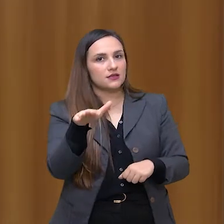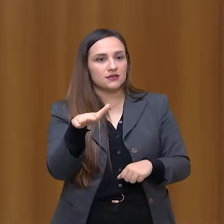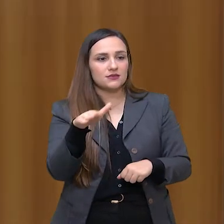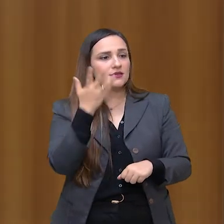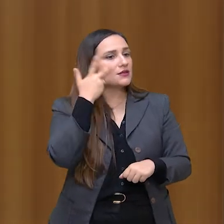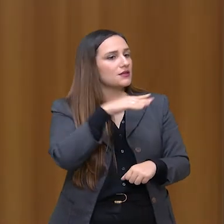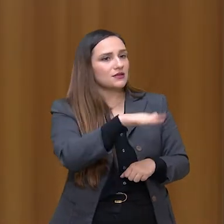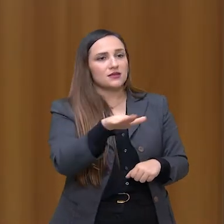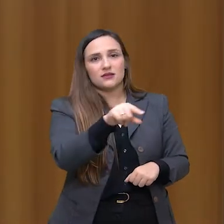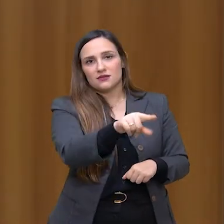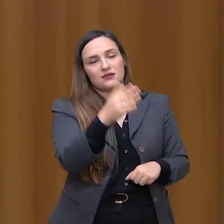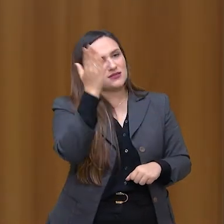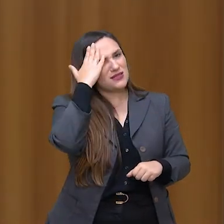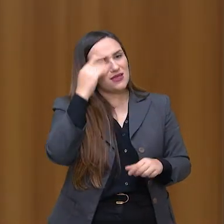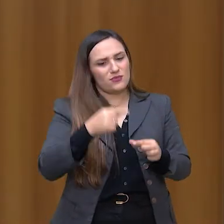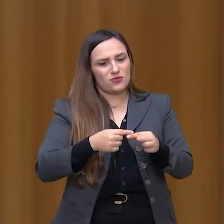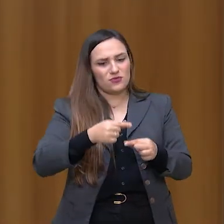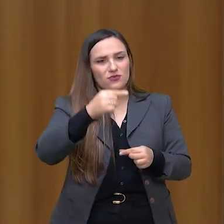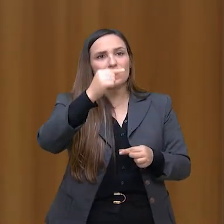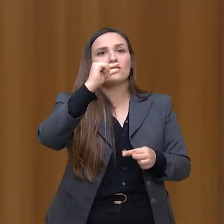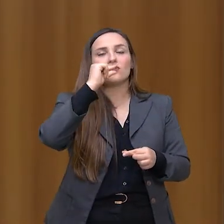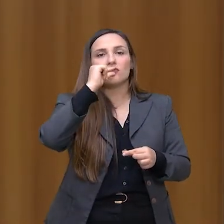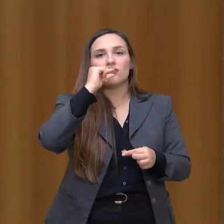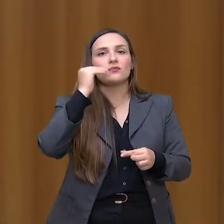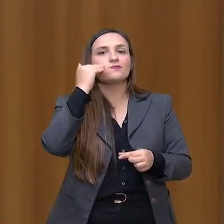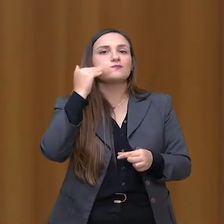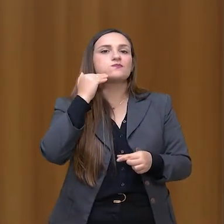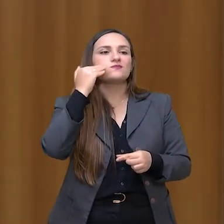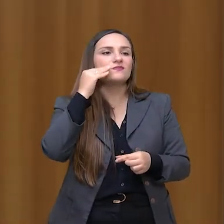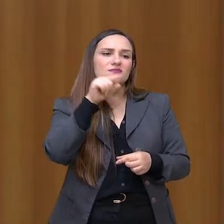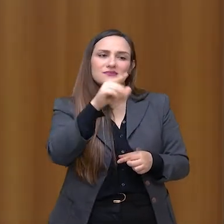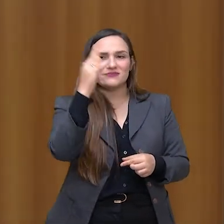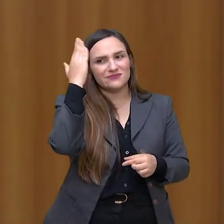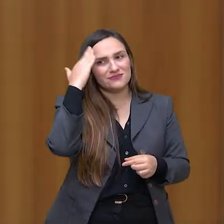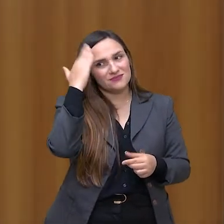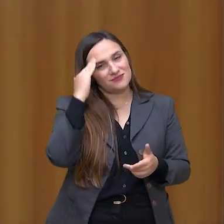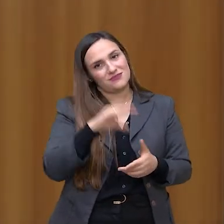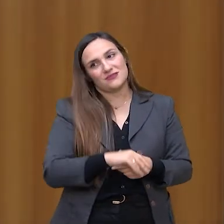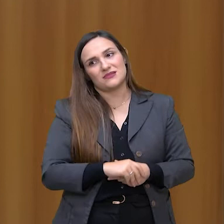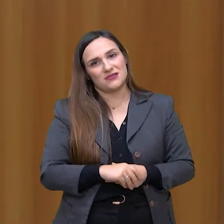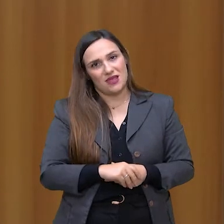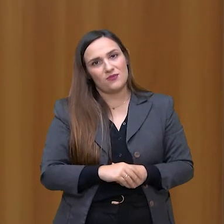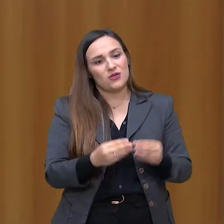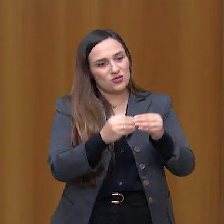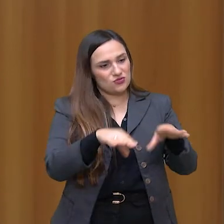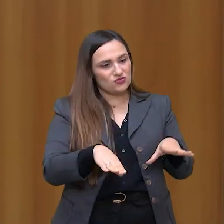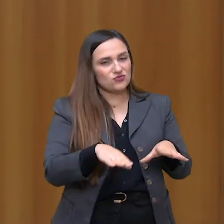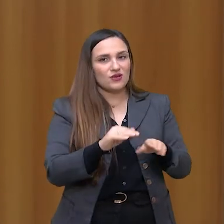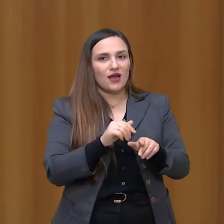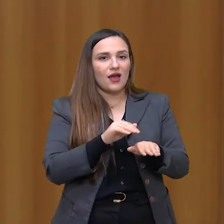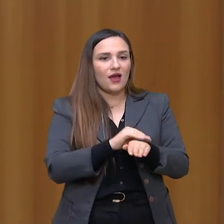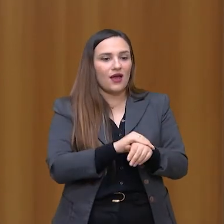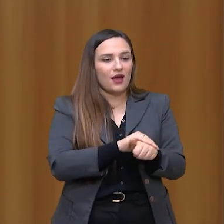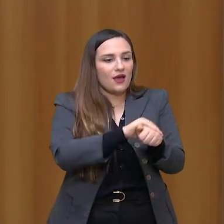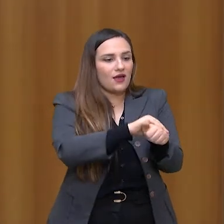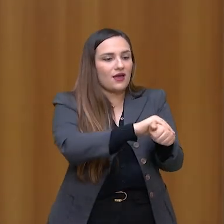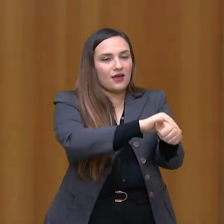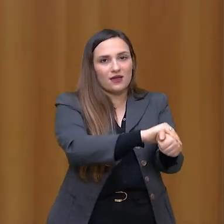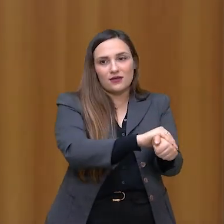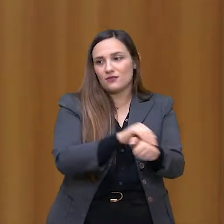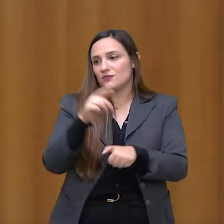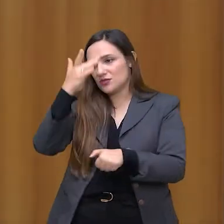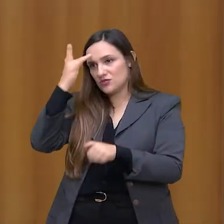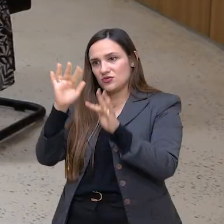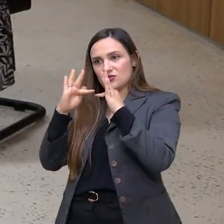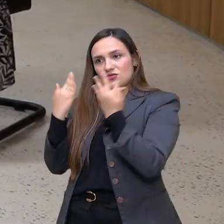usando canudo de plástico, ela vai dar um problema na tartaruga marinha. Aí, às vezes, você pega alguém da minha geração, ele não